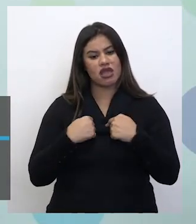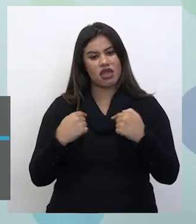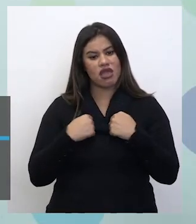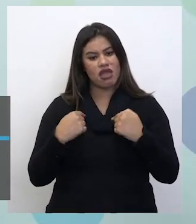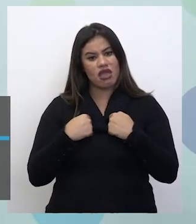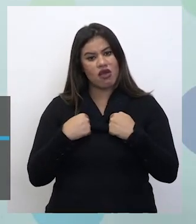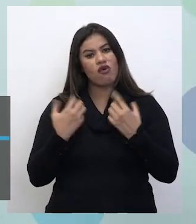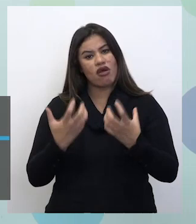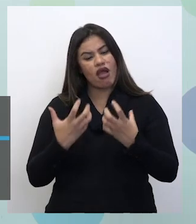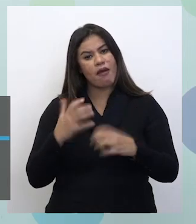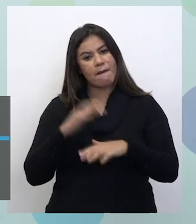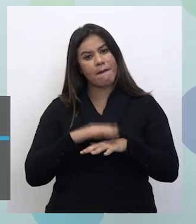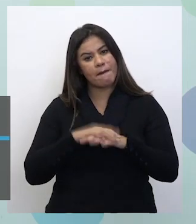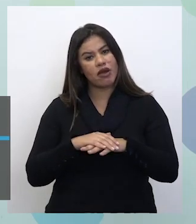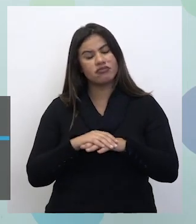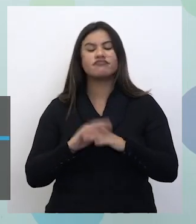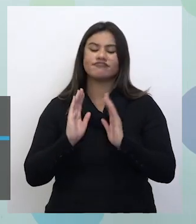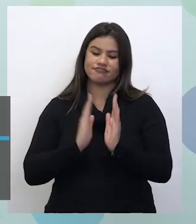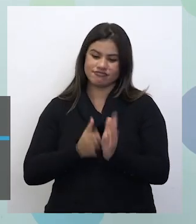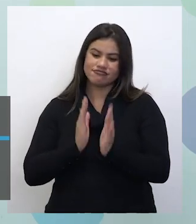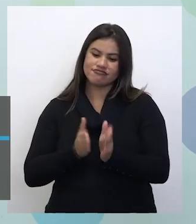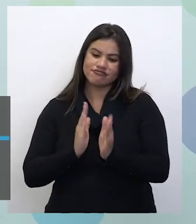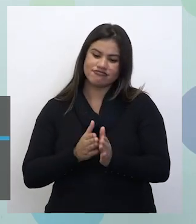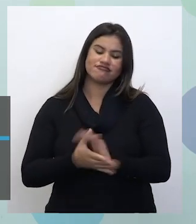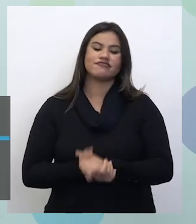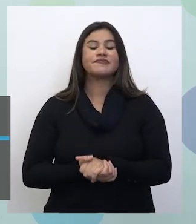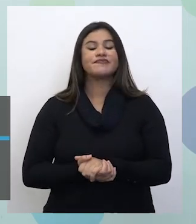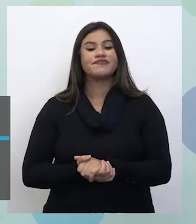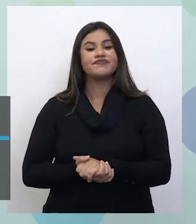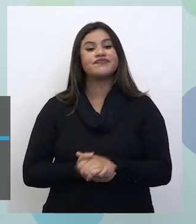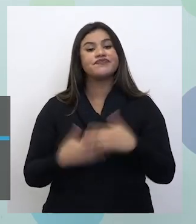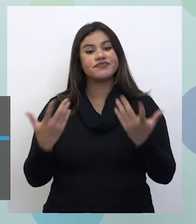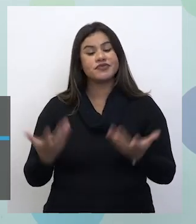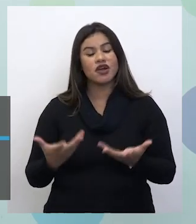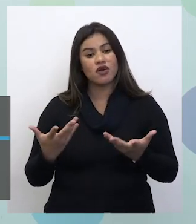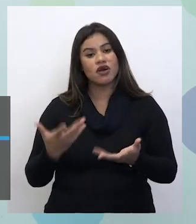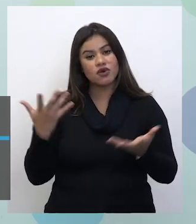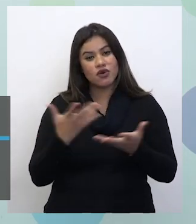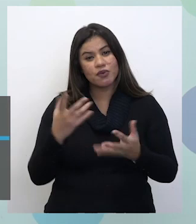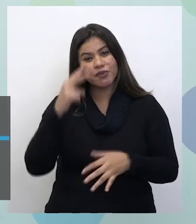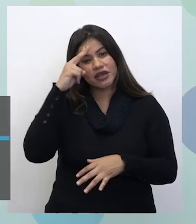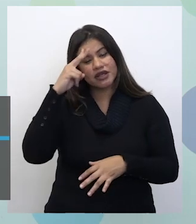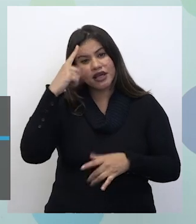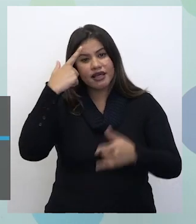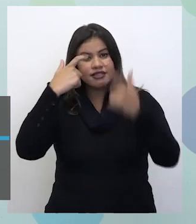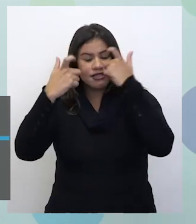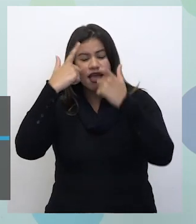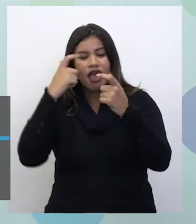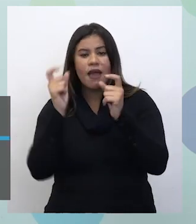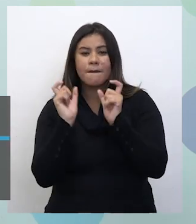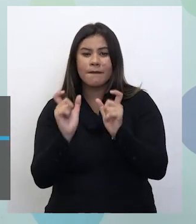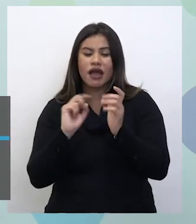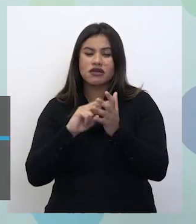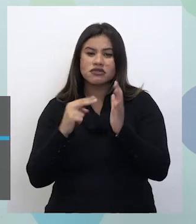fazer, e aí eu continuo a direção. Então, para a gente resgatar e a gente ter uma ideia geral do que são as rubricas. Quando